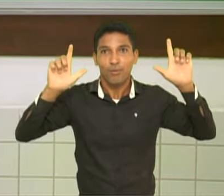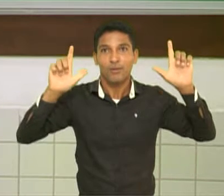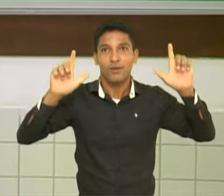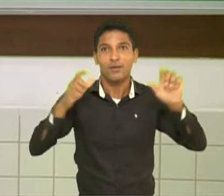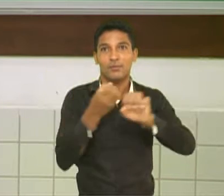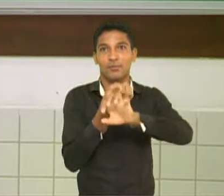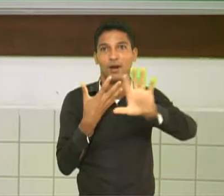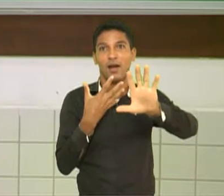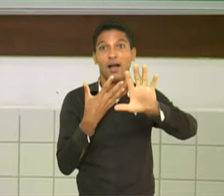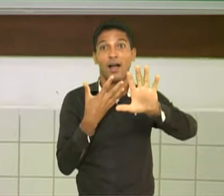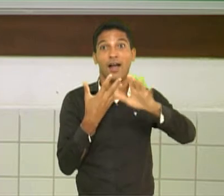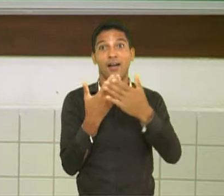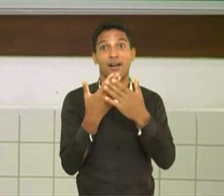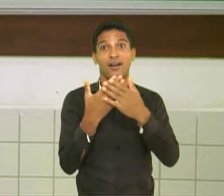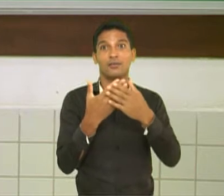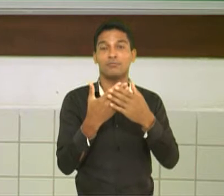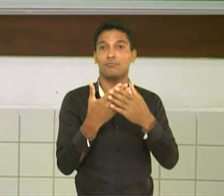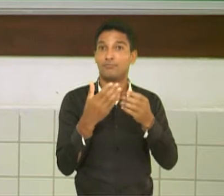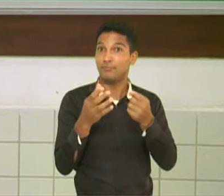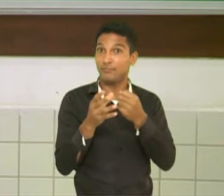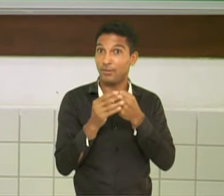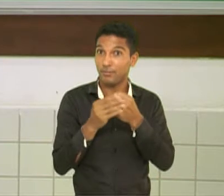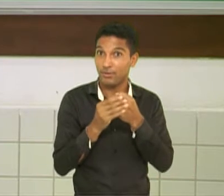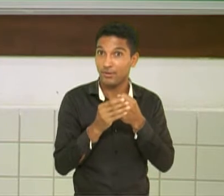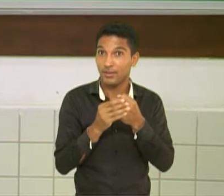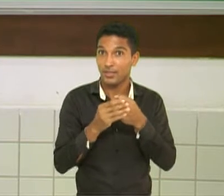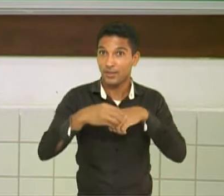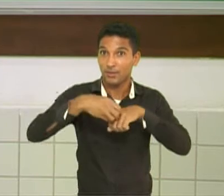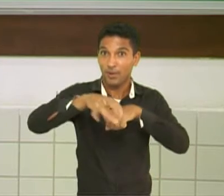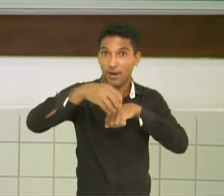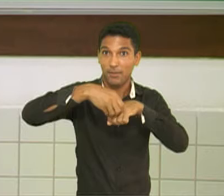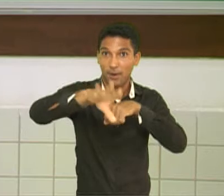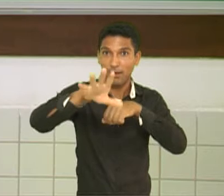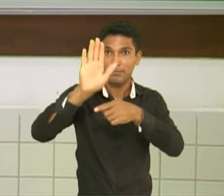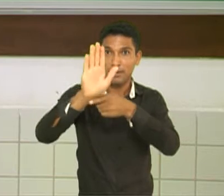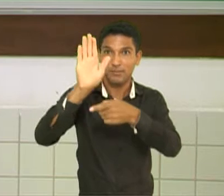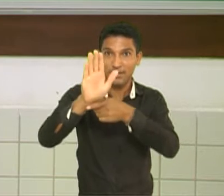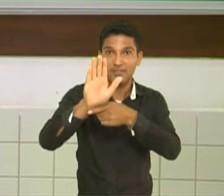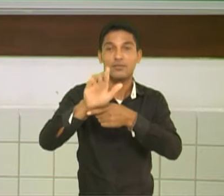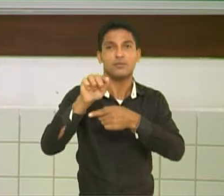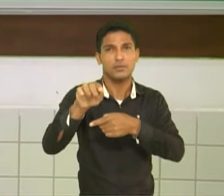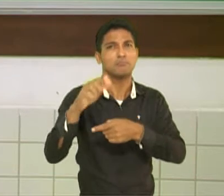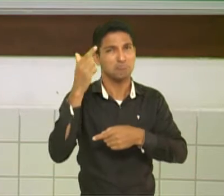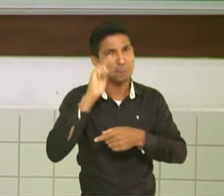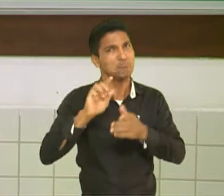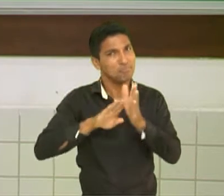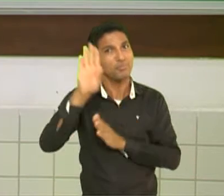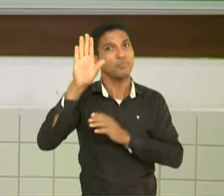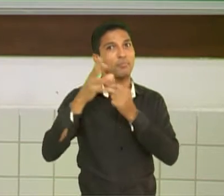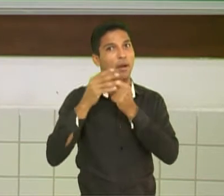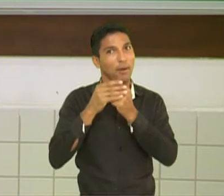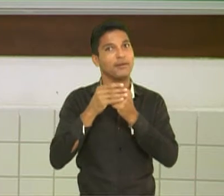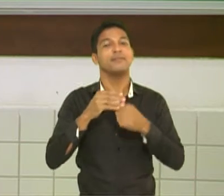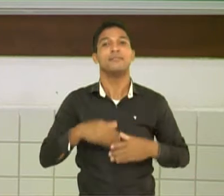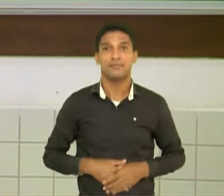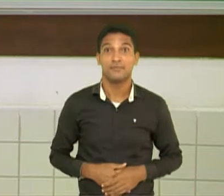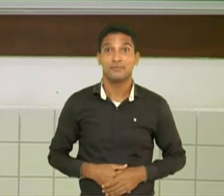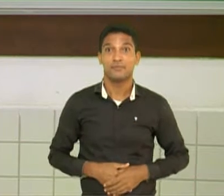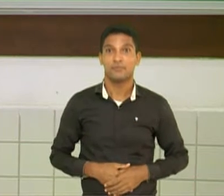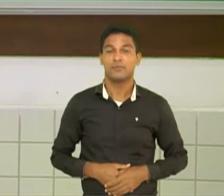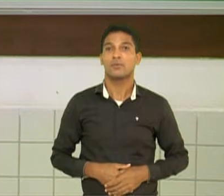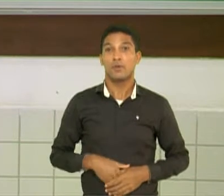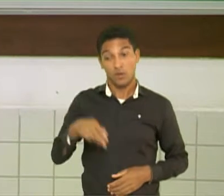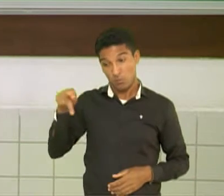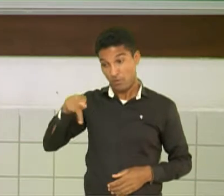estudando, participando do seu conhecimento, te ajudando a chegar mais longe no conhecimento. Você sabe, eu